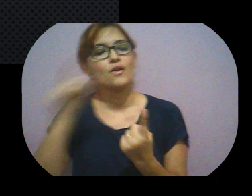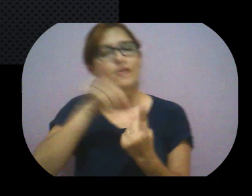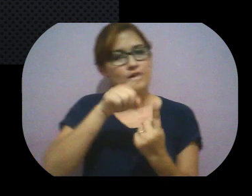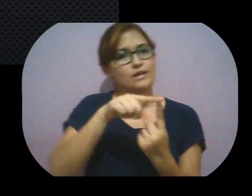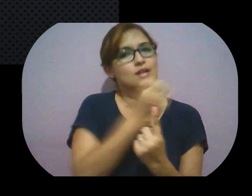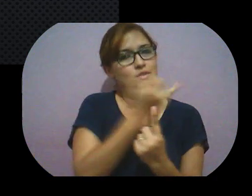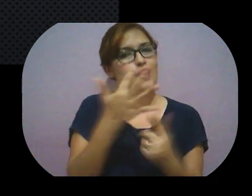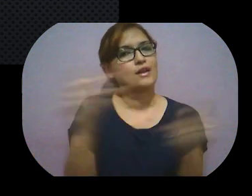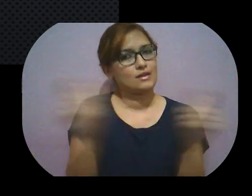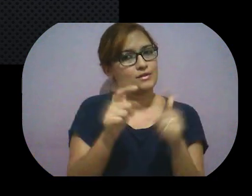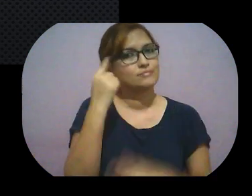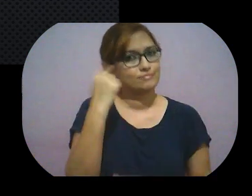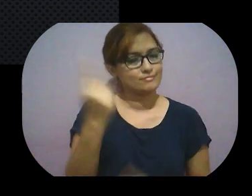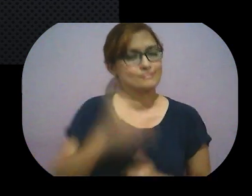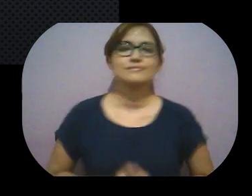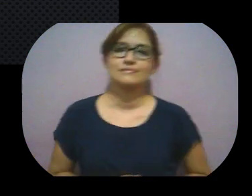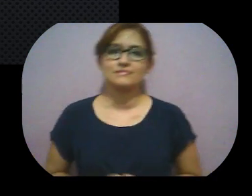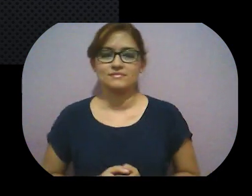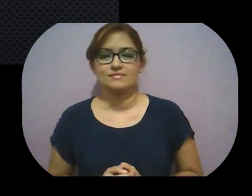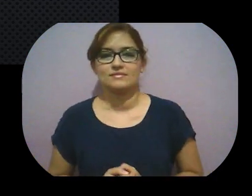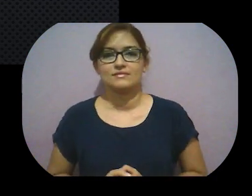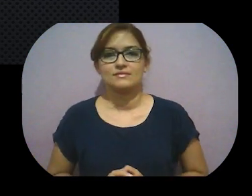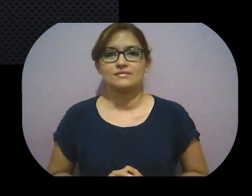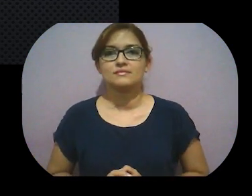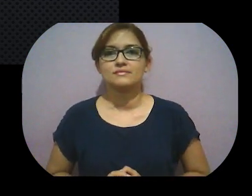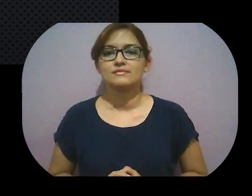solução, soluto de menor quantidade.